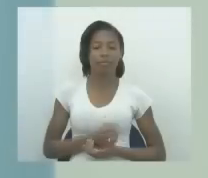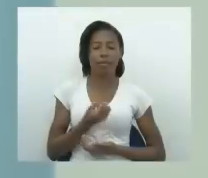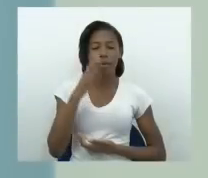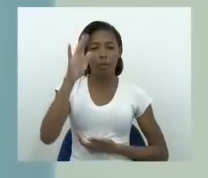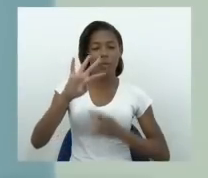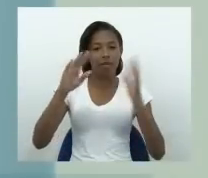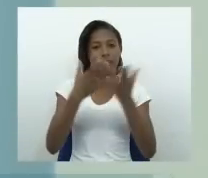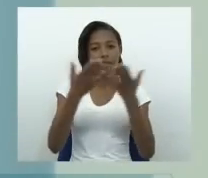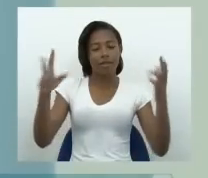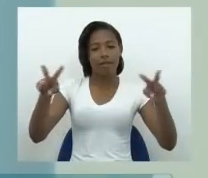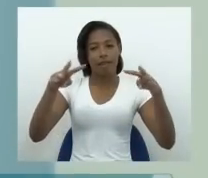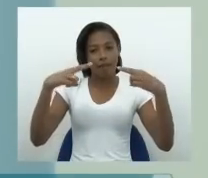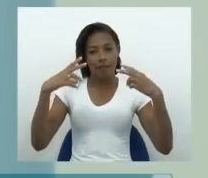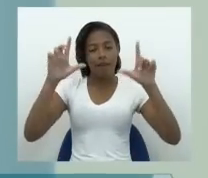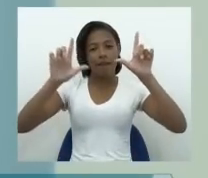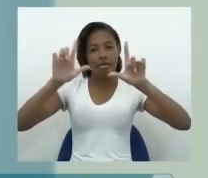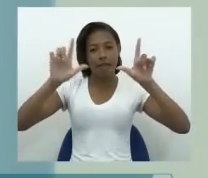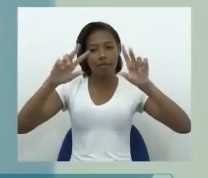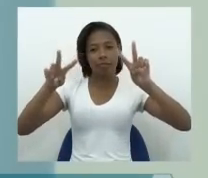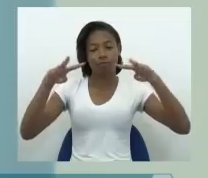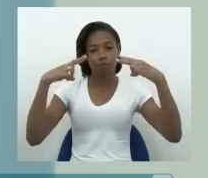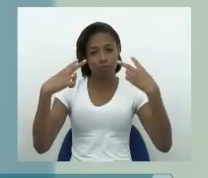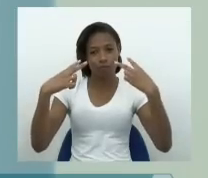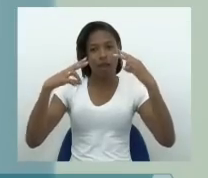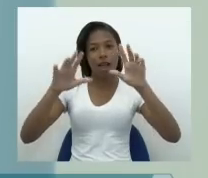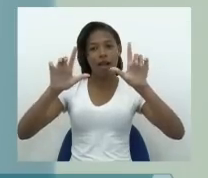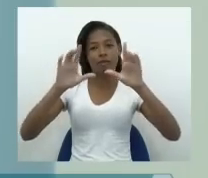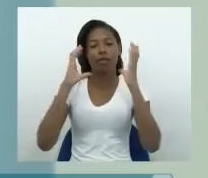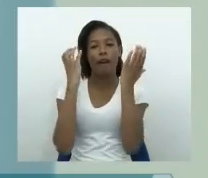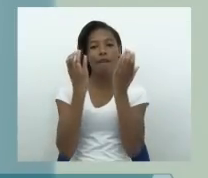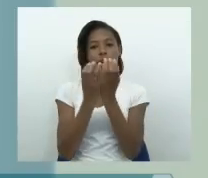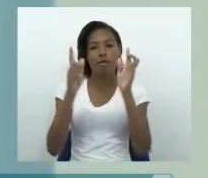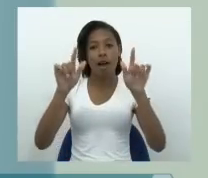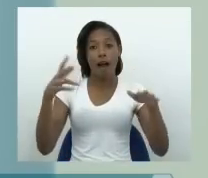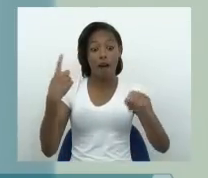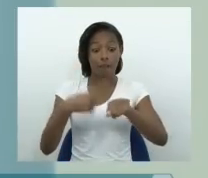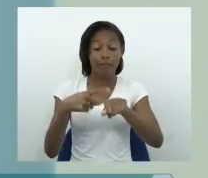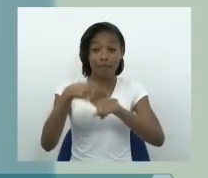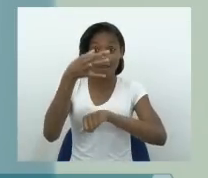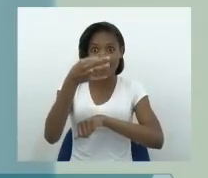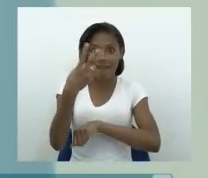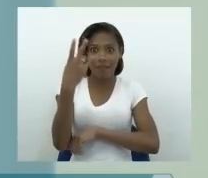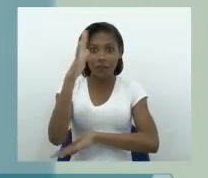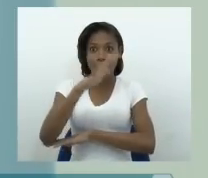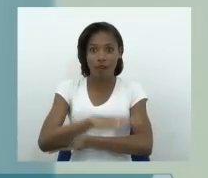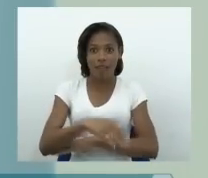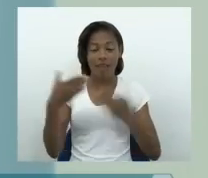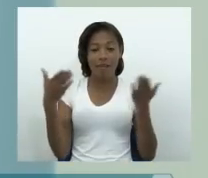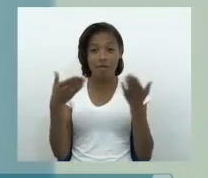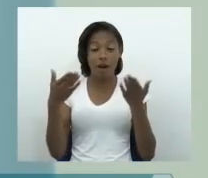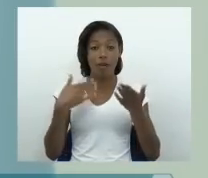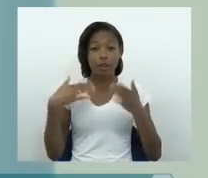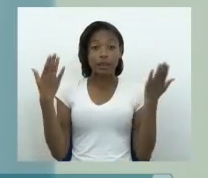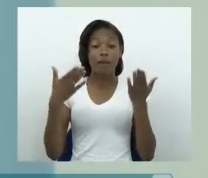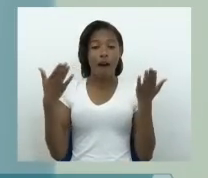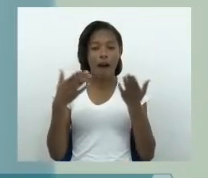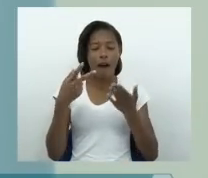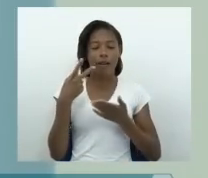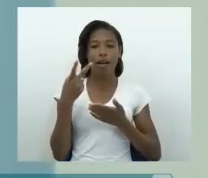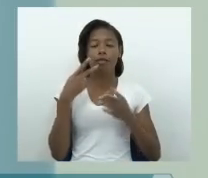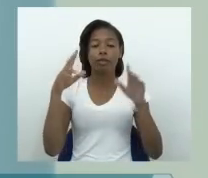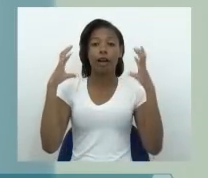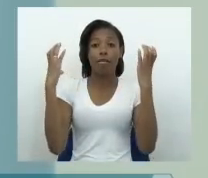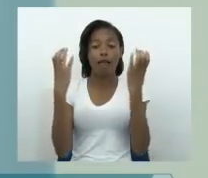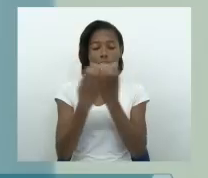Muito boa tarde para você que acompanha a programação da TV Câmara Guarulhos. São pontualmente 14h. Estamos aqui ao vivo no plenário da